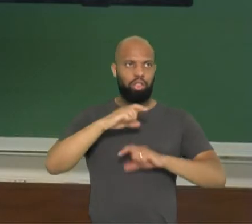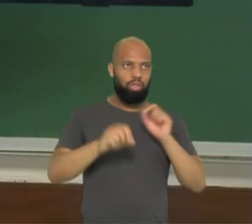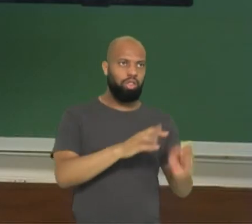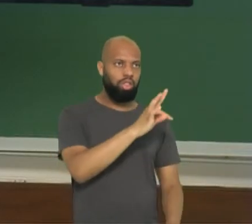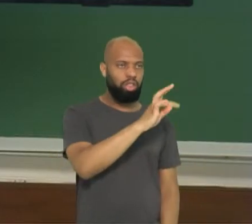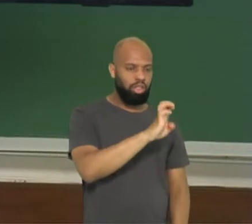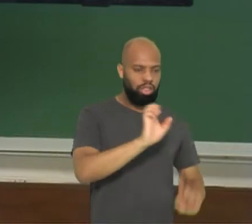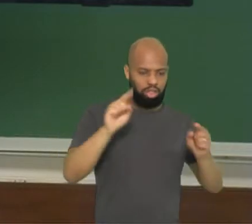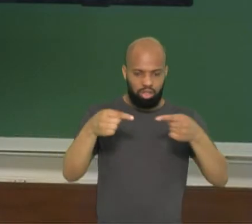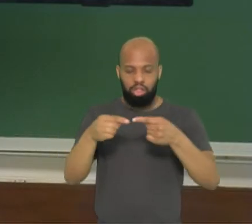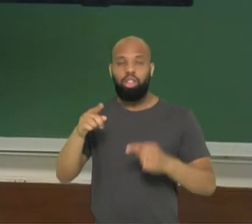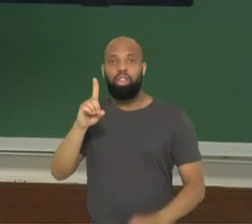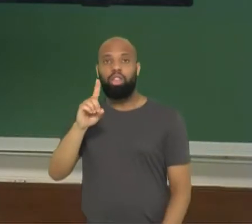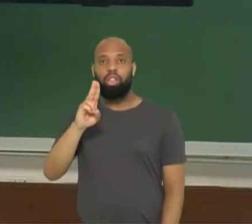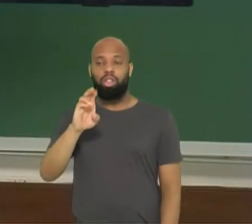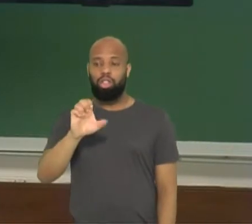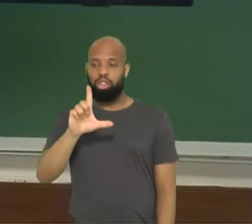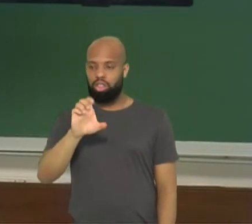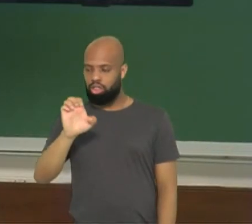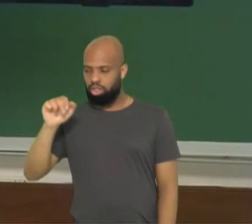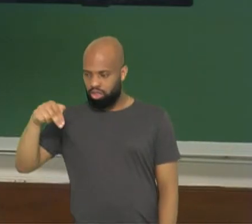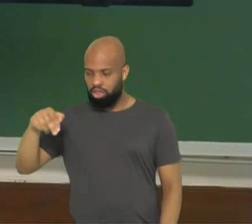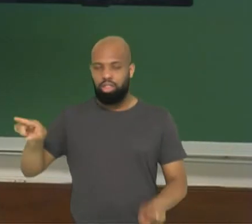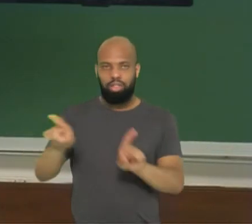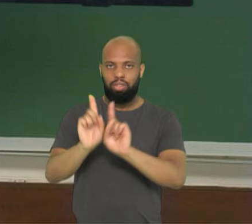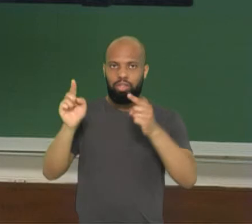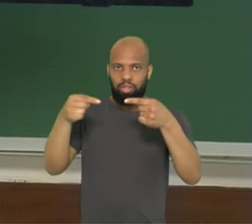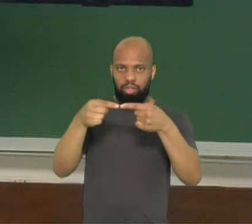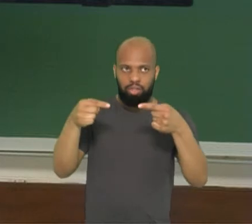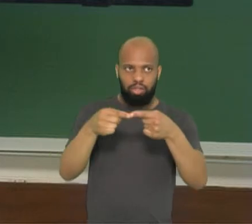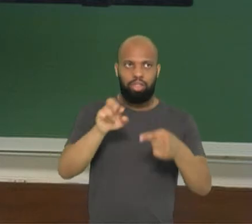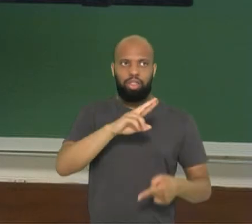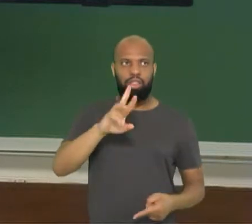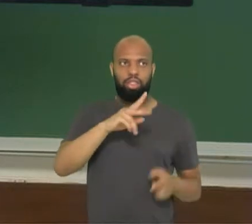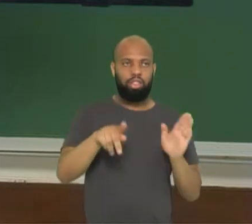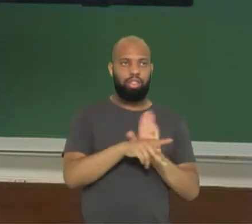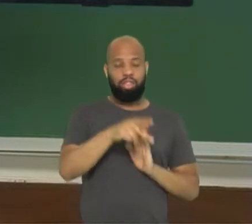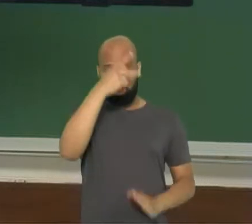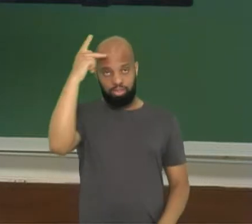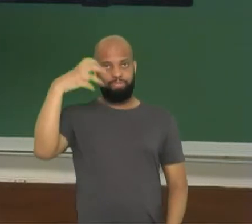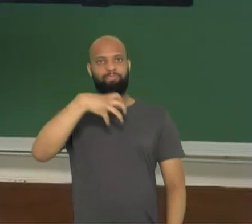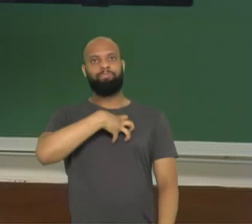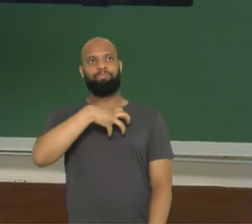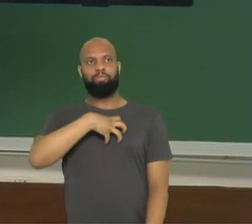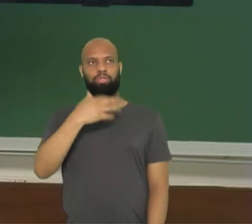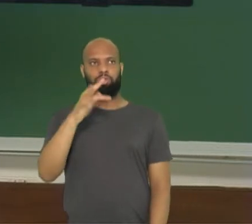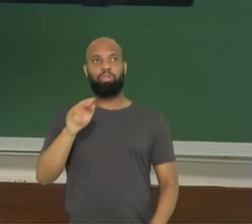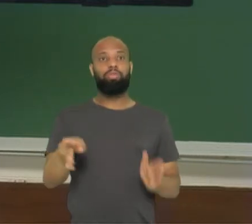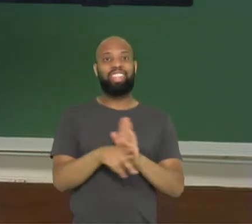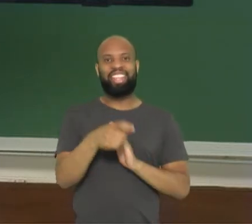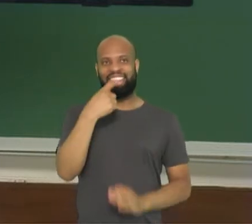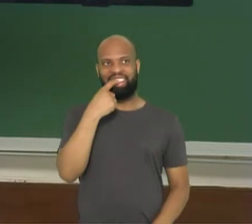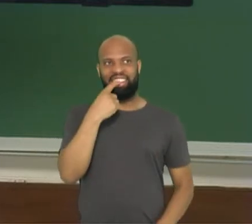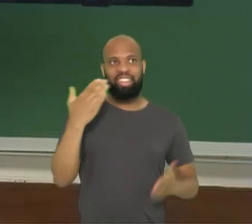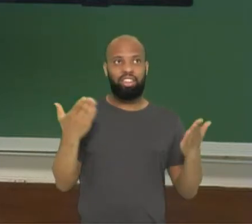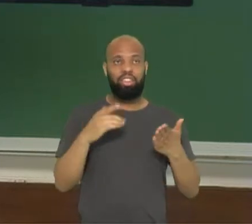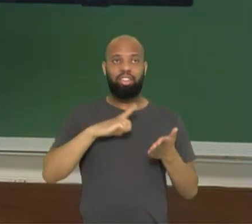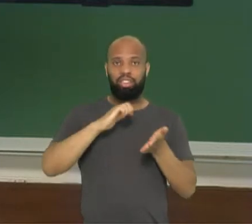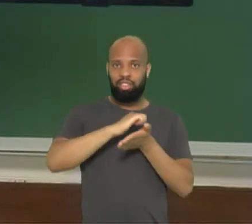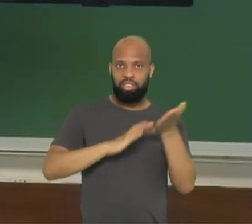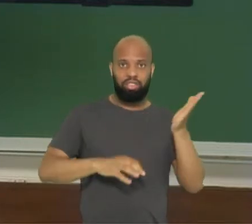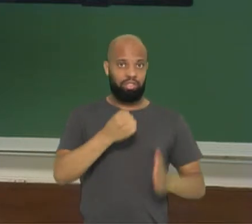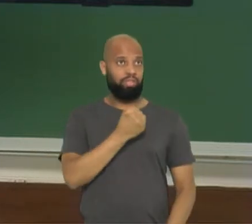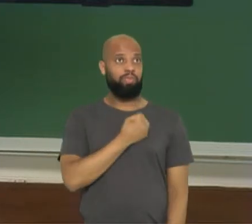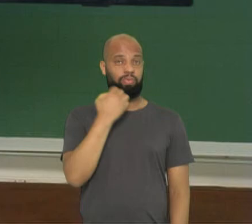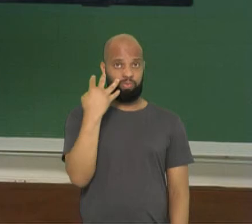aqui com a parte do corpo que dói, bien? E não com a pessoa que está sentindo a dor. Vamos fazer a atividade